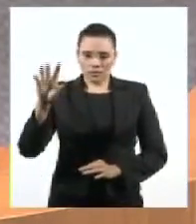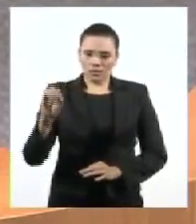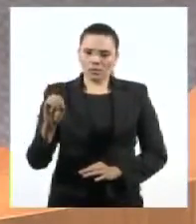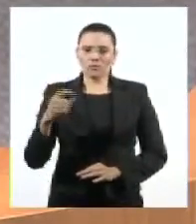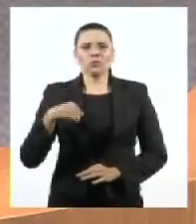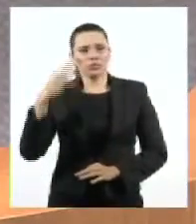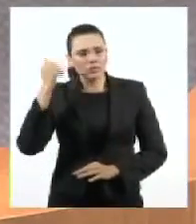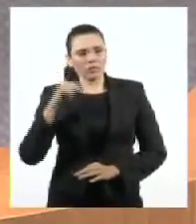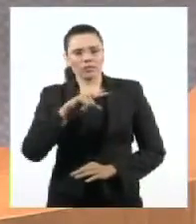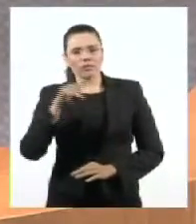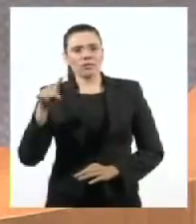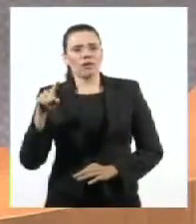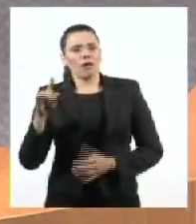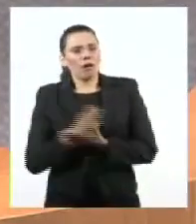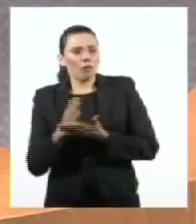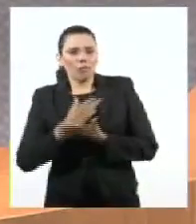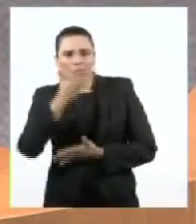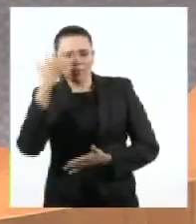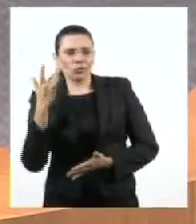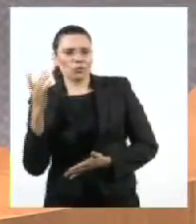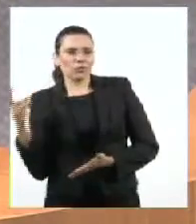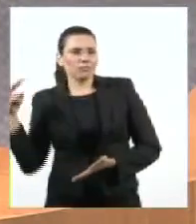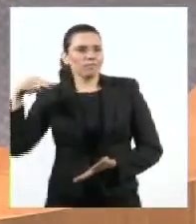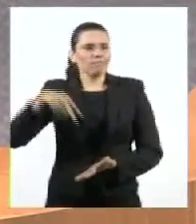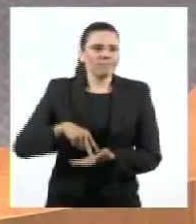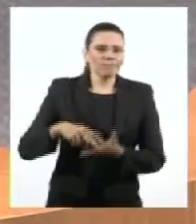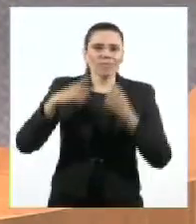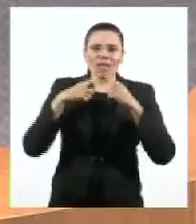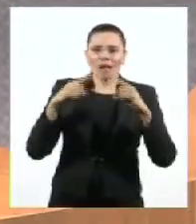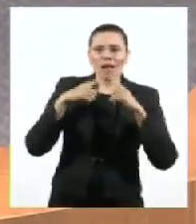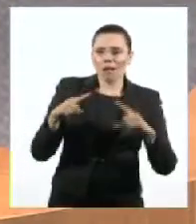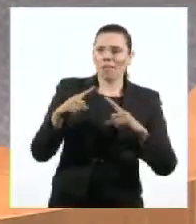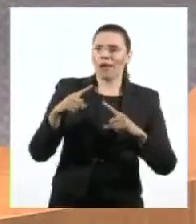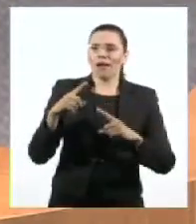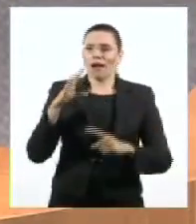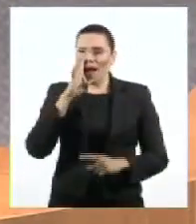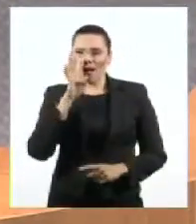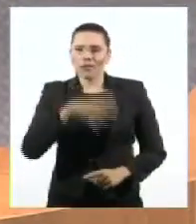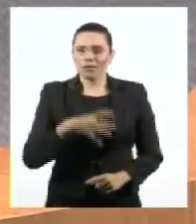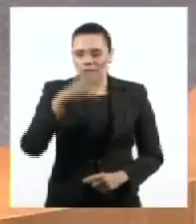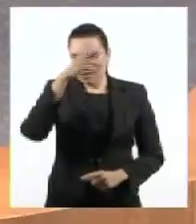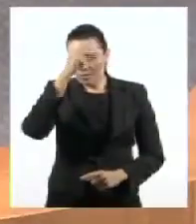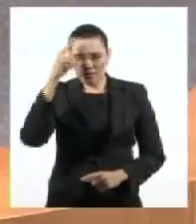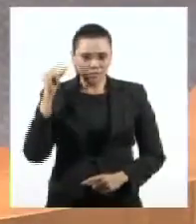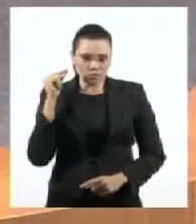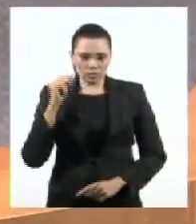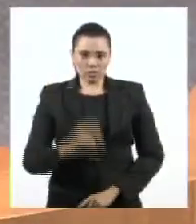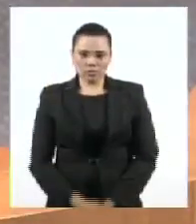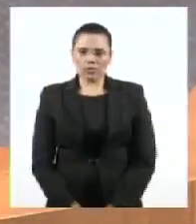prova. A partir do dia 28 de setembro, as creches serão licitadas. E